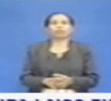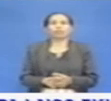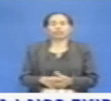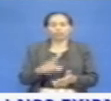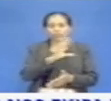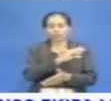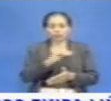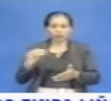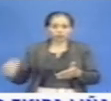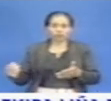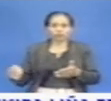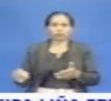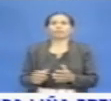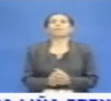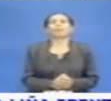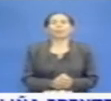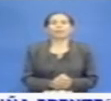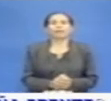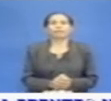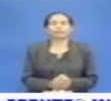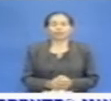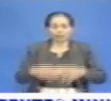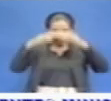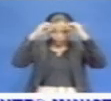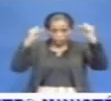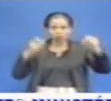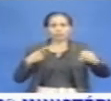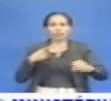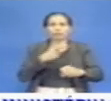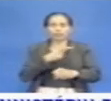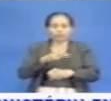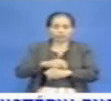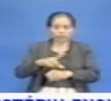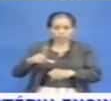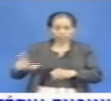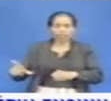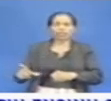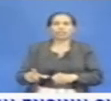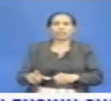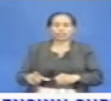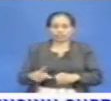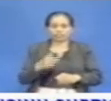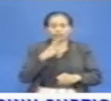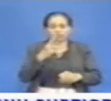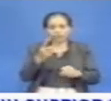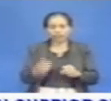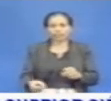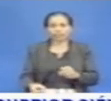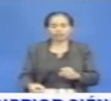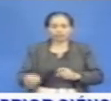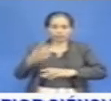no abstenção ida. Presidente Parlamento Nacional, Aniceto Guterres Ateten, composição